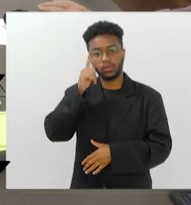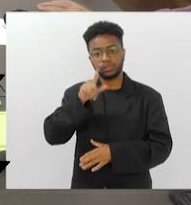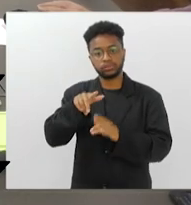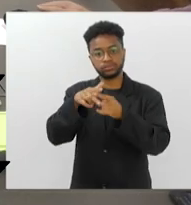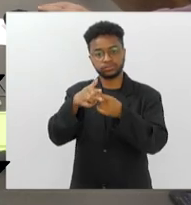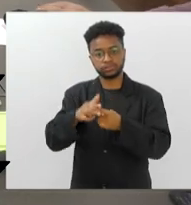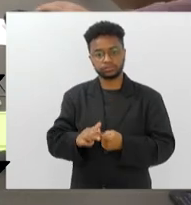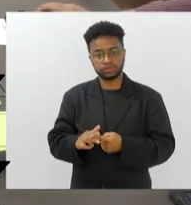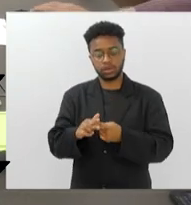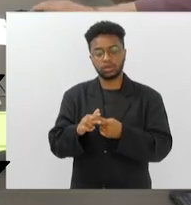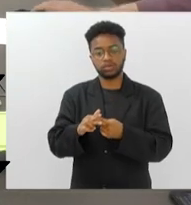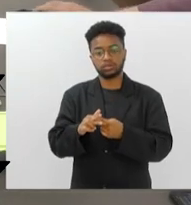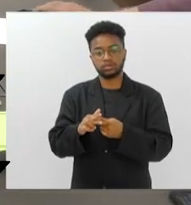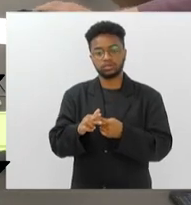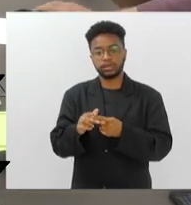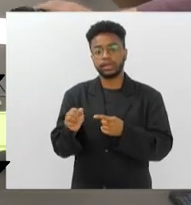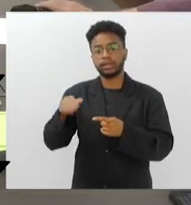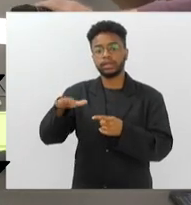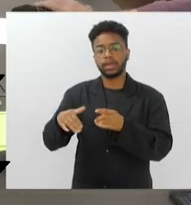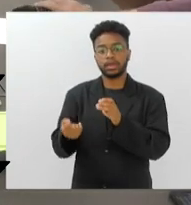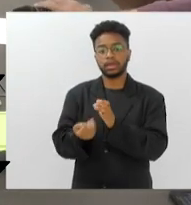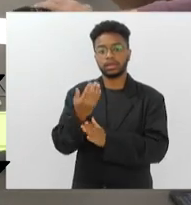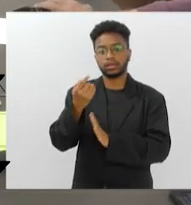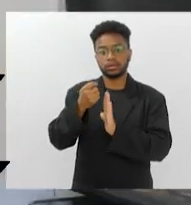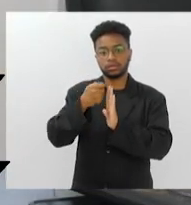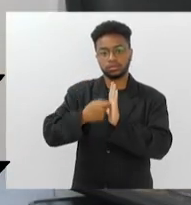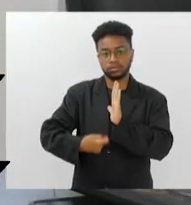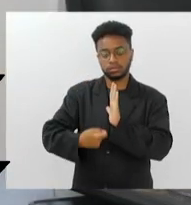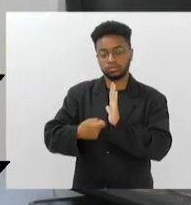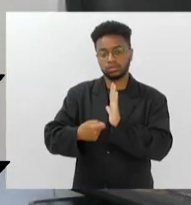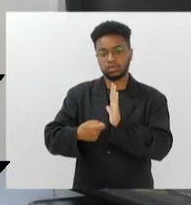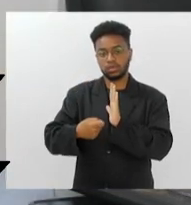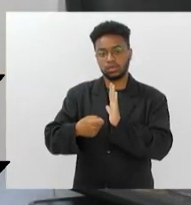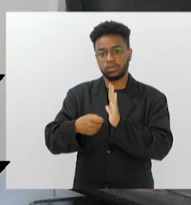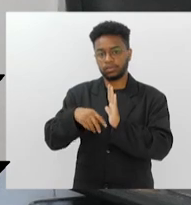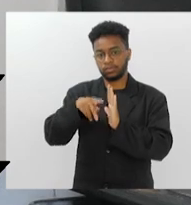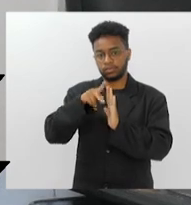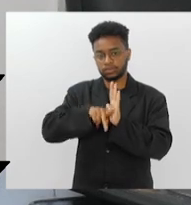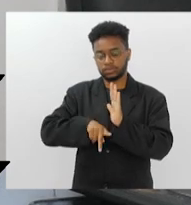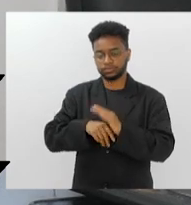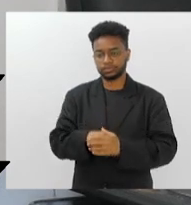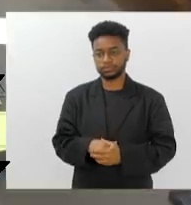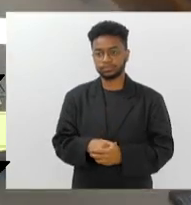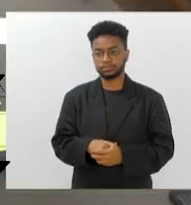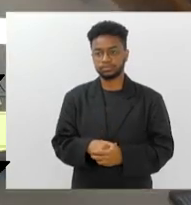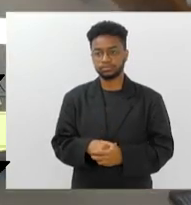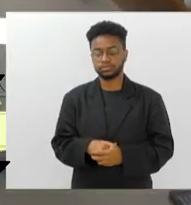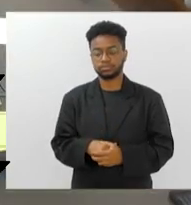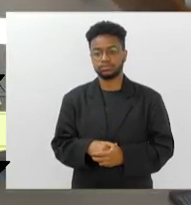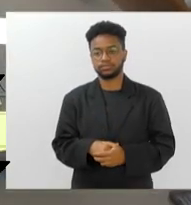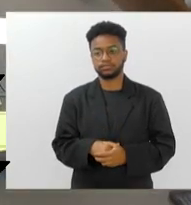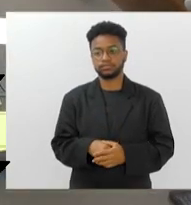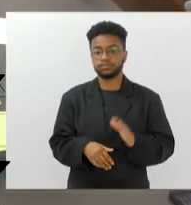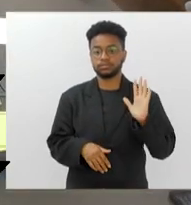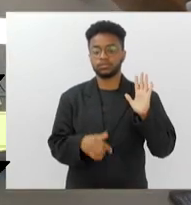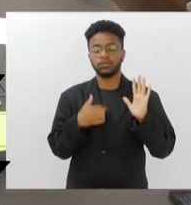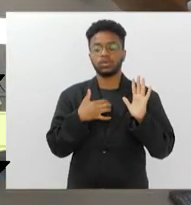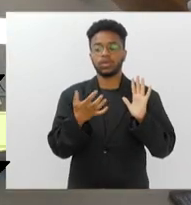retificação de autoria minha e do deputado Fred presidente eu queria rapidamente